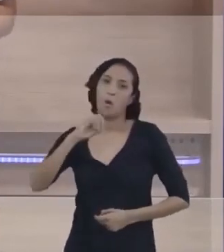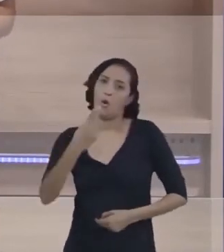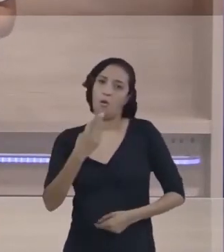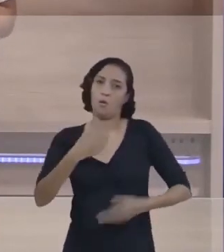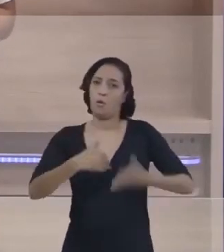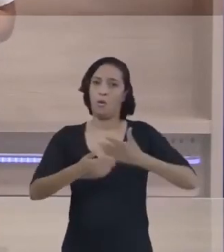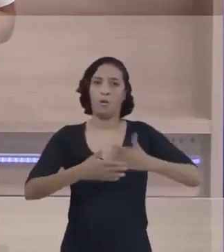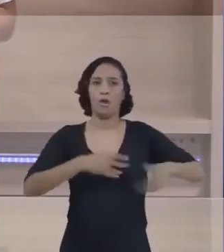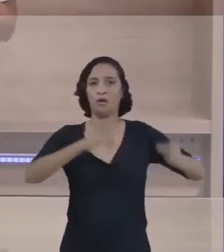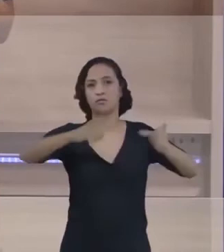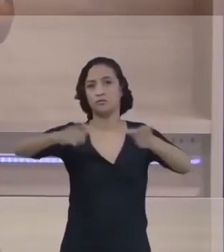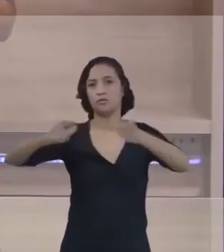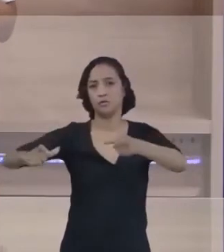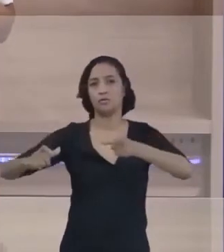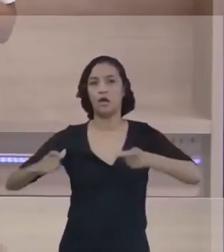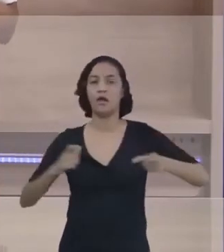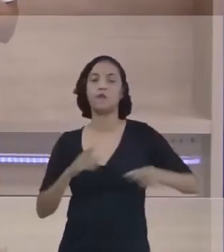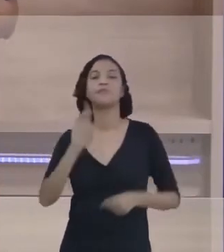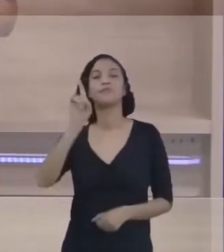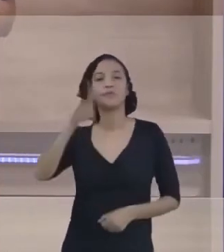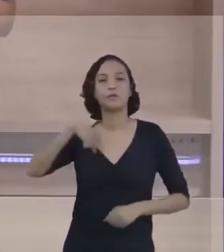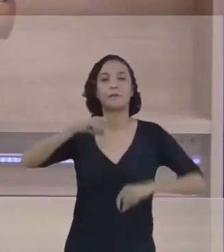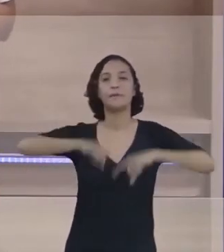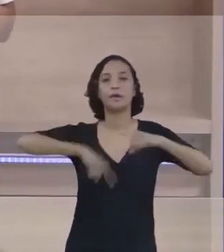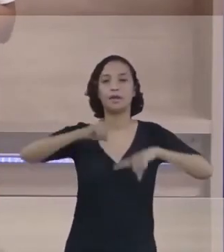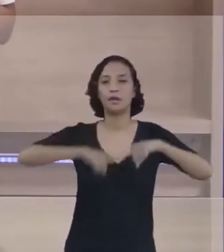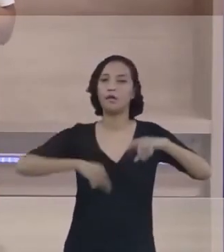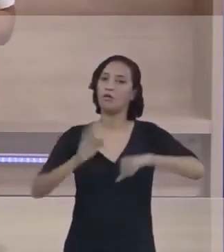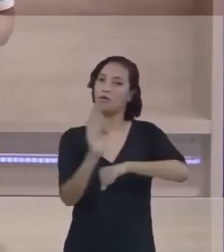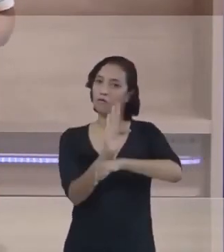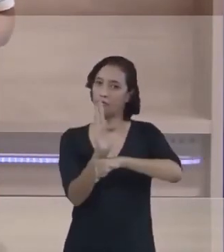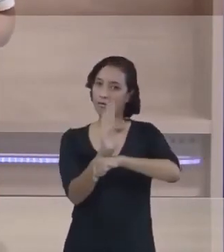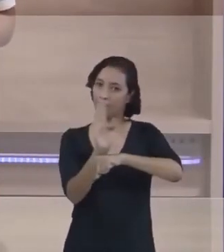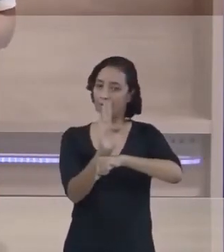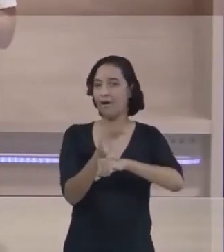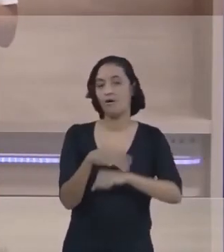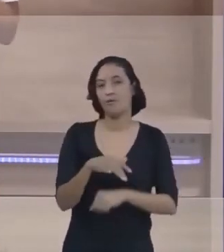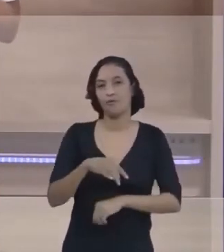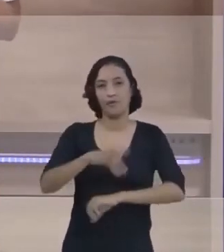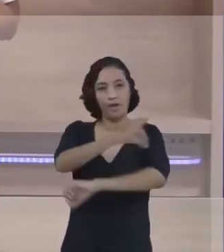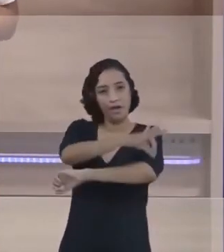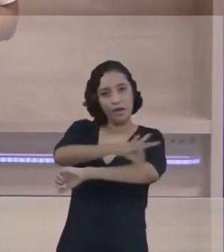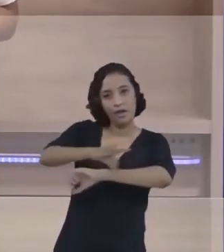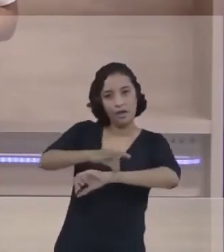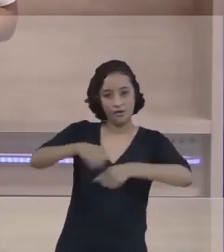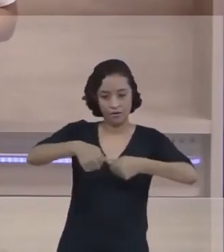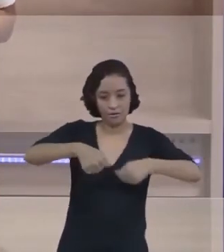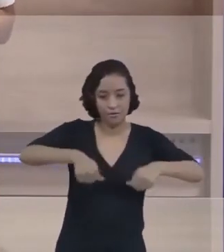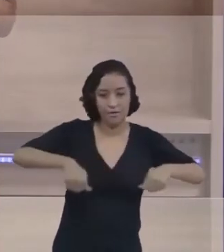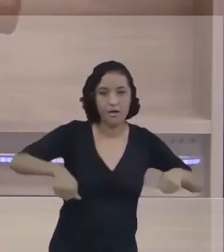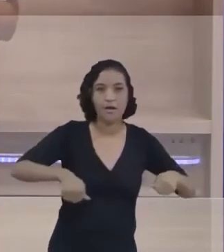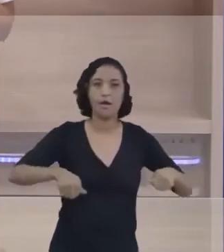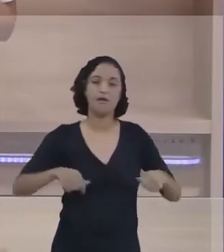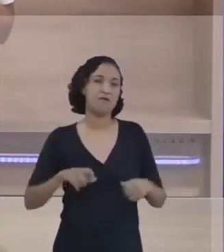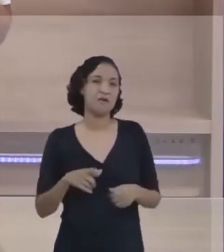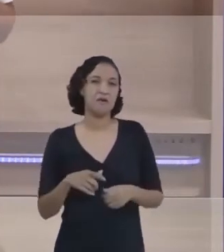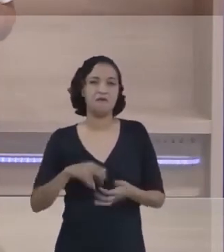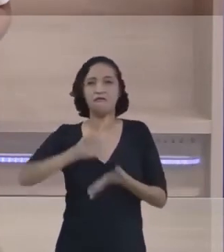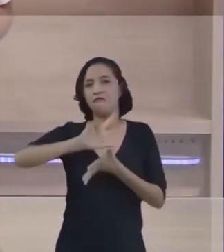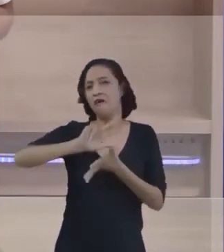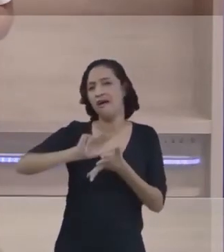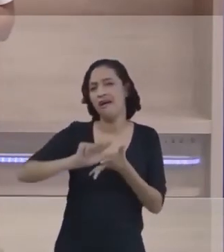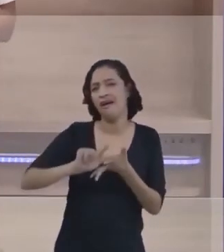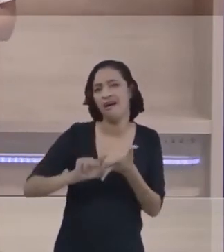instrumentos convencionais. Trena, régua, balança, termômetro. Então, são